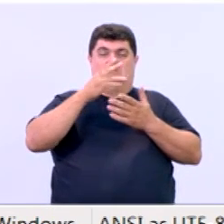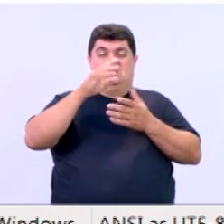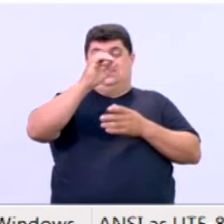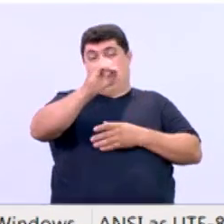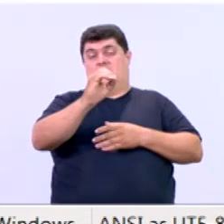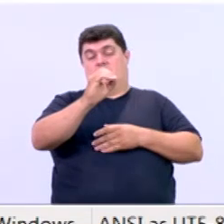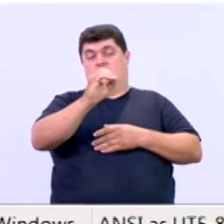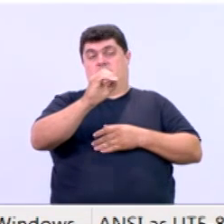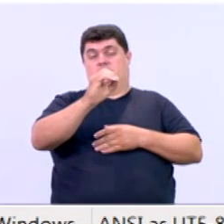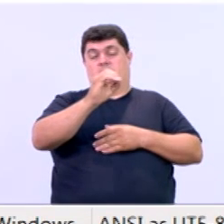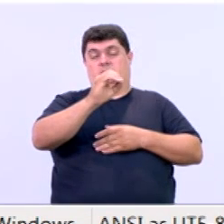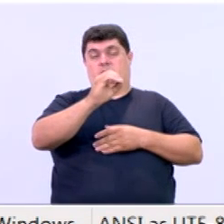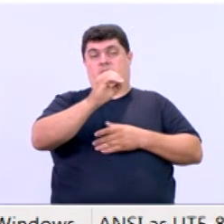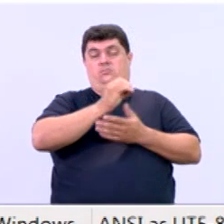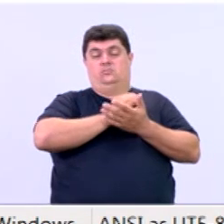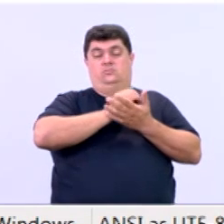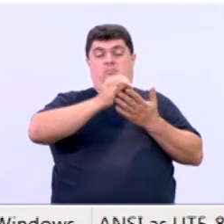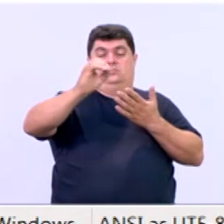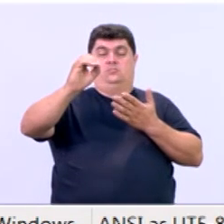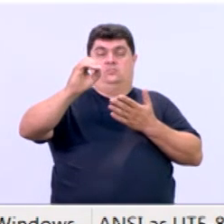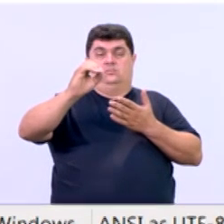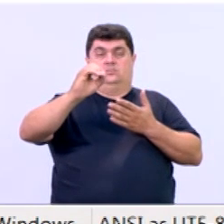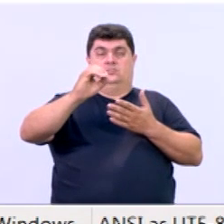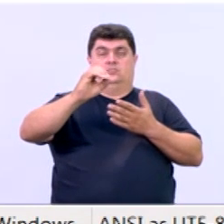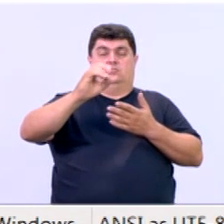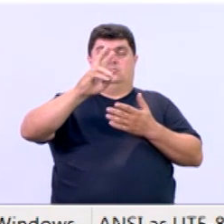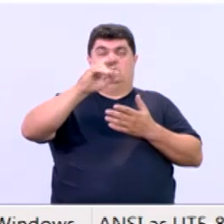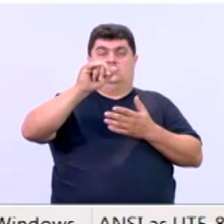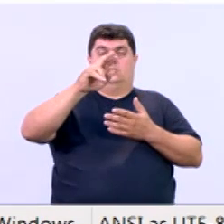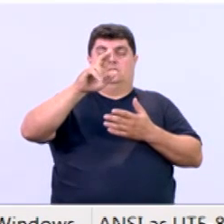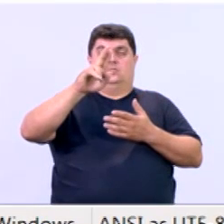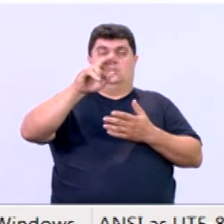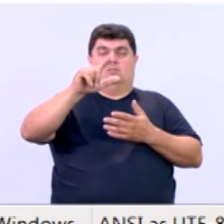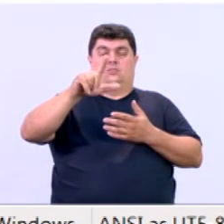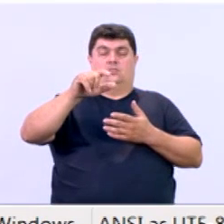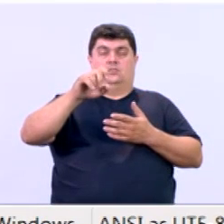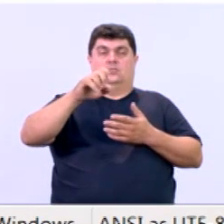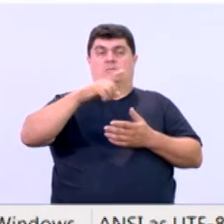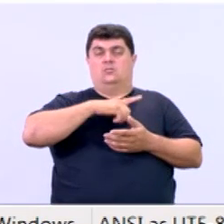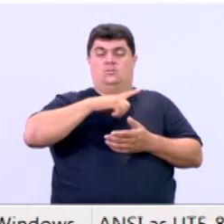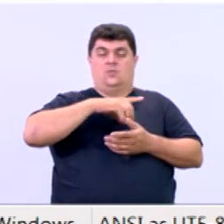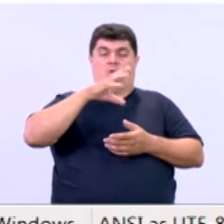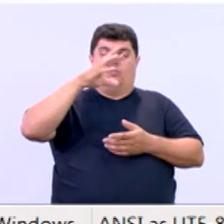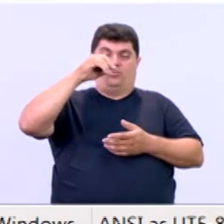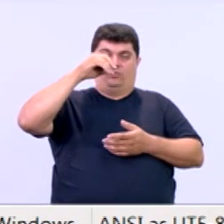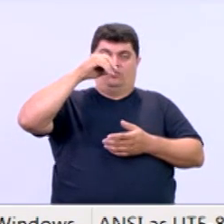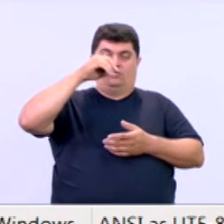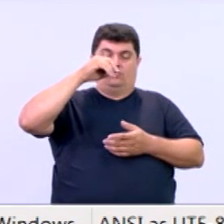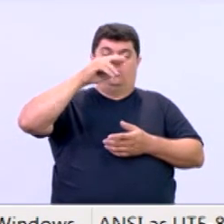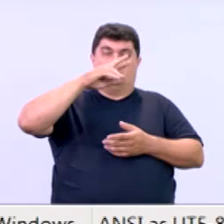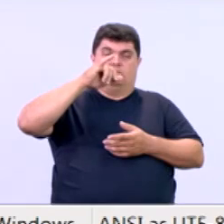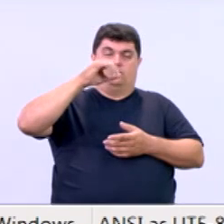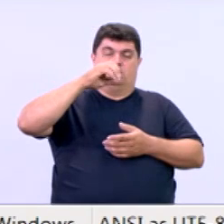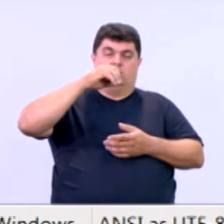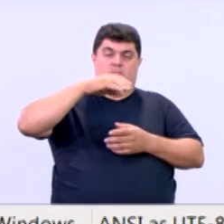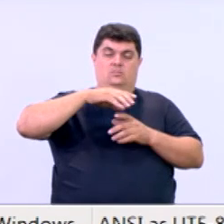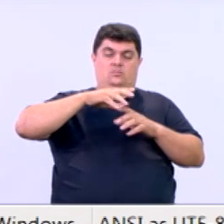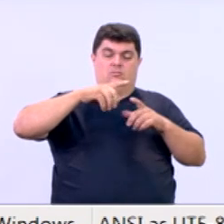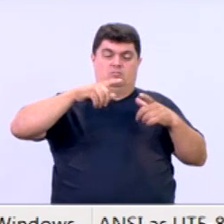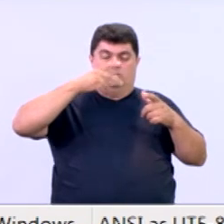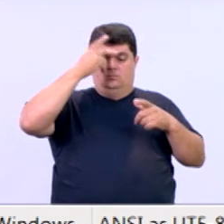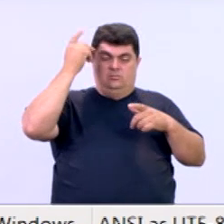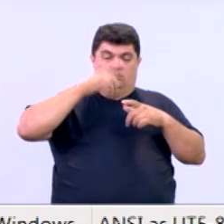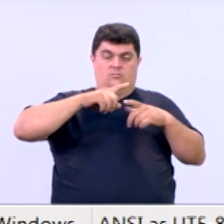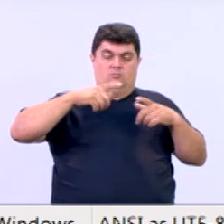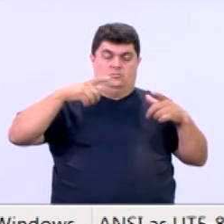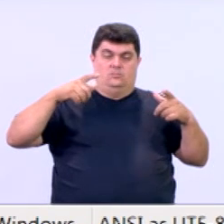nenhum. Então, esse value, entre aspas, significa sem valor nenhum. Dei espaço para